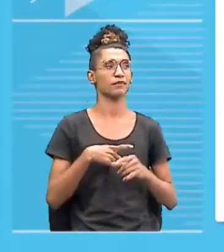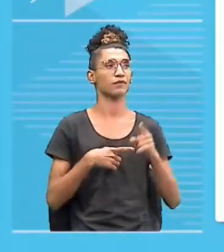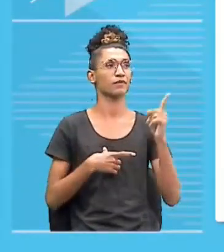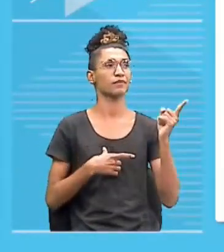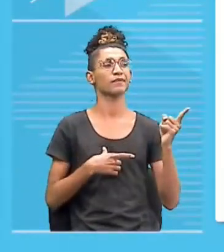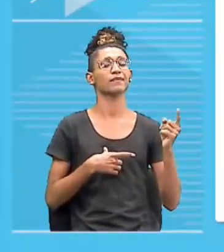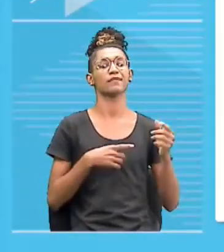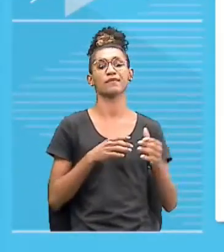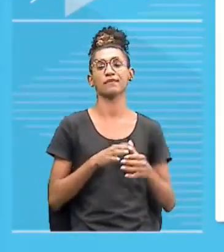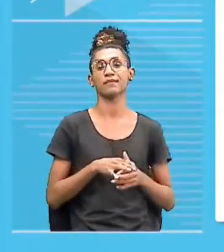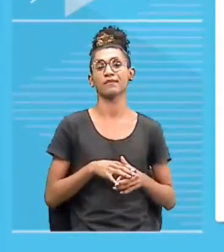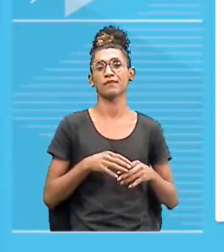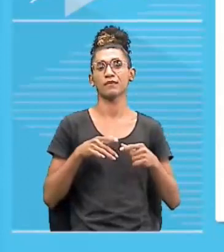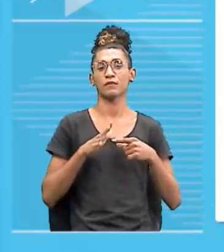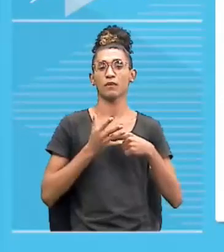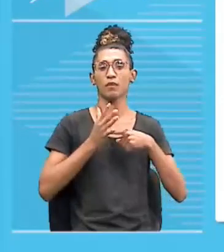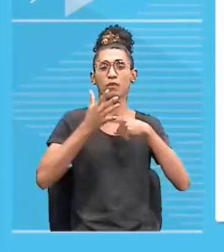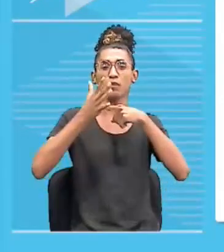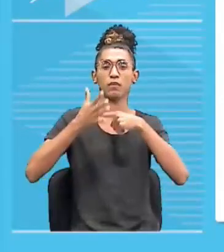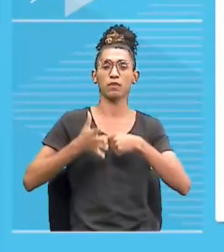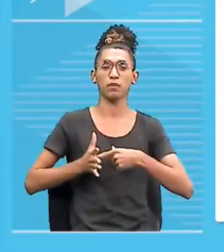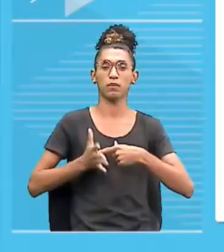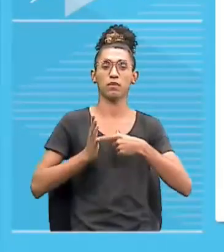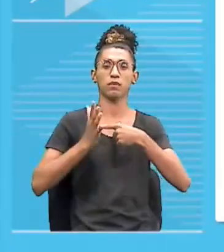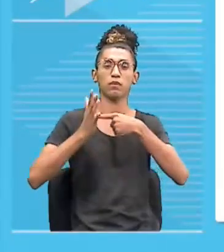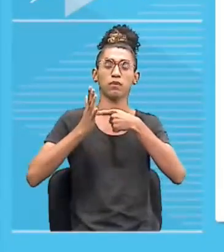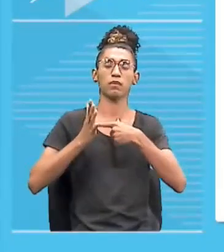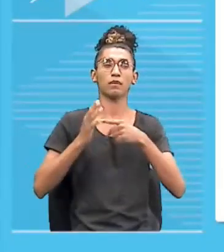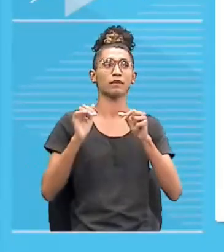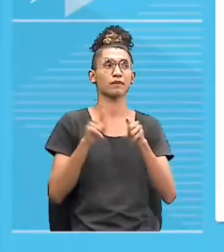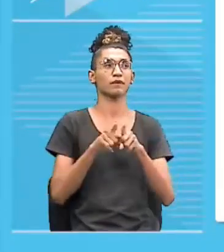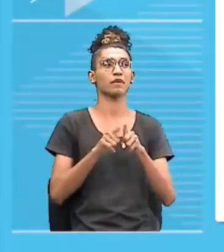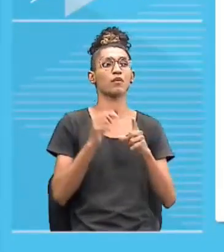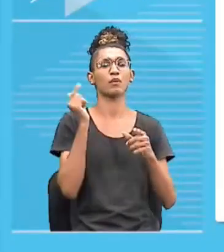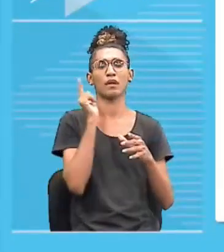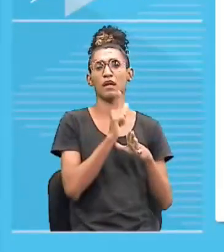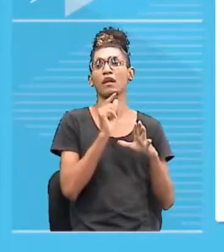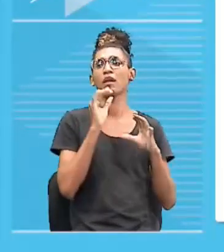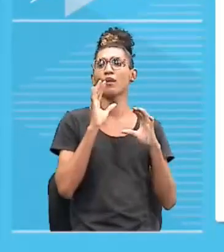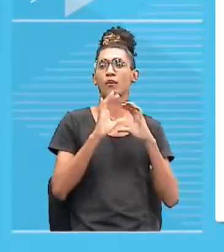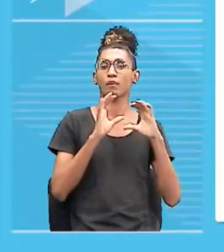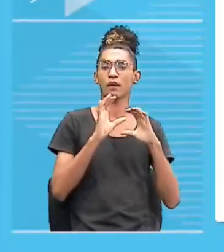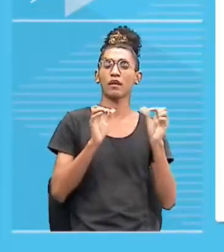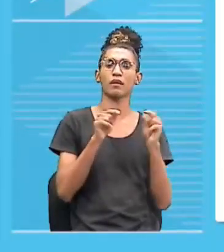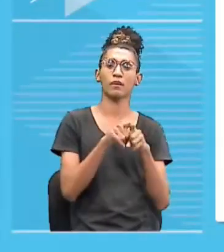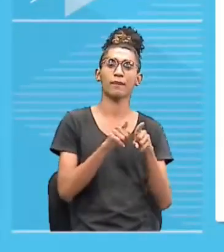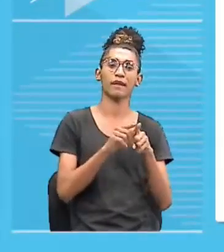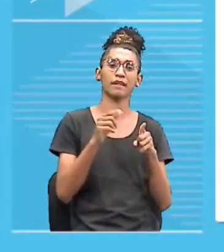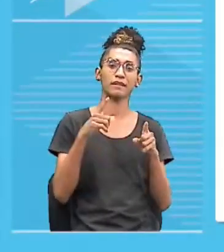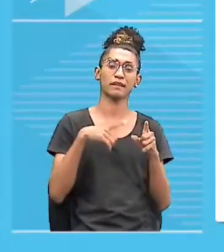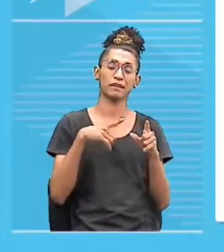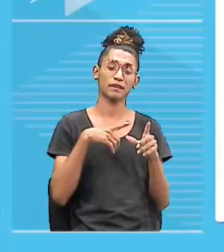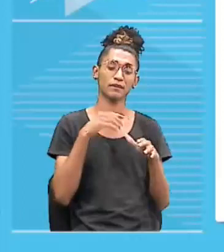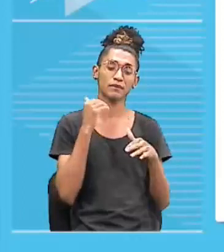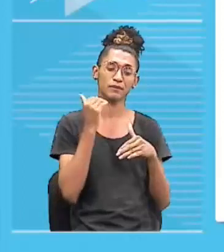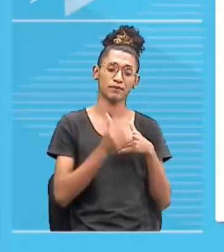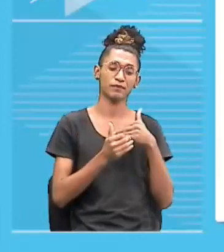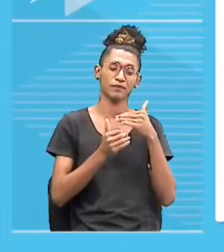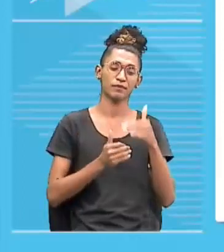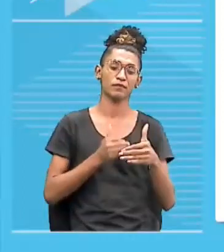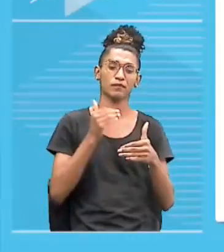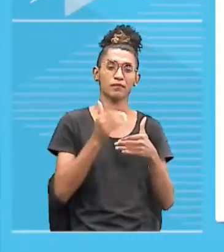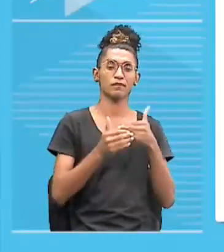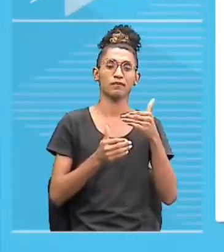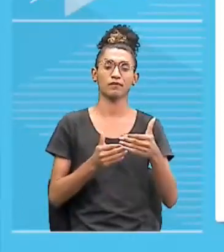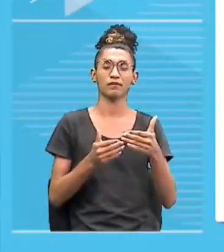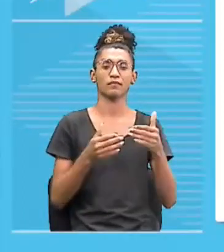sensores conseguirão comunicar-se entre si e tornar, no caso, o